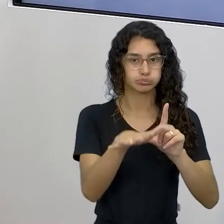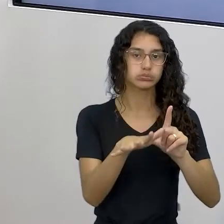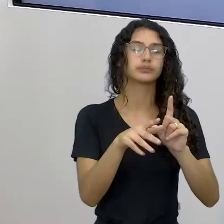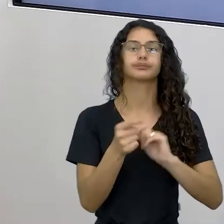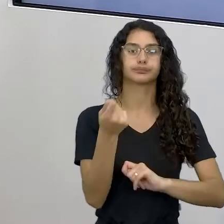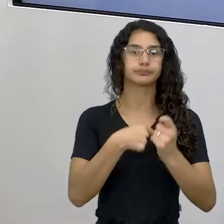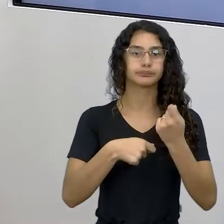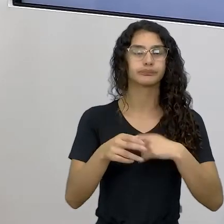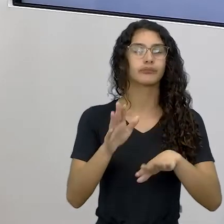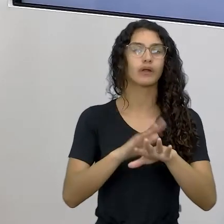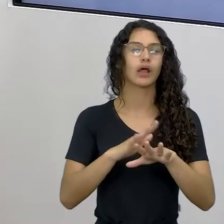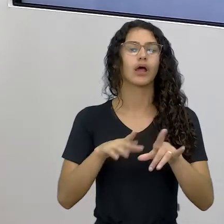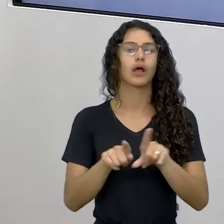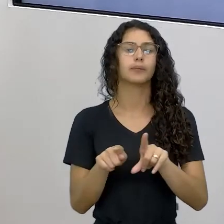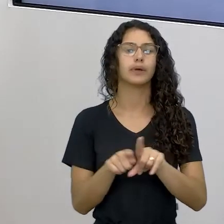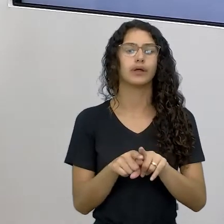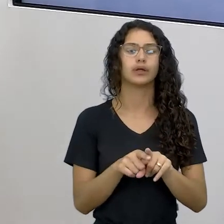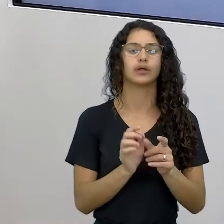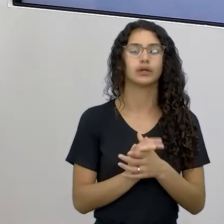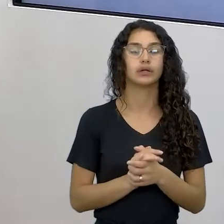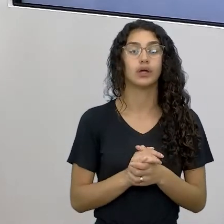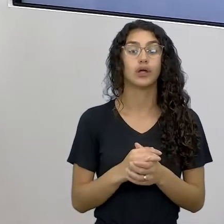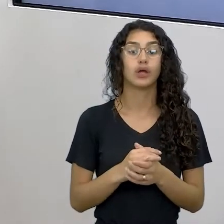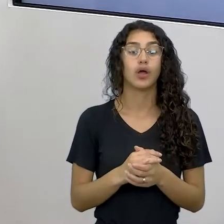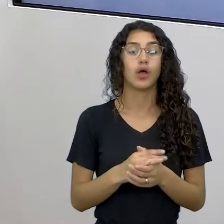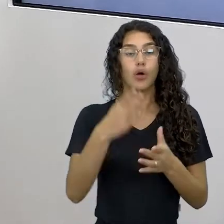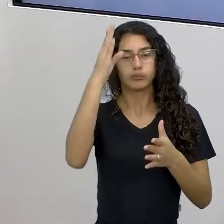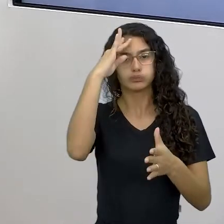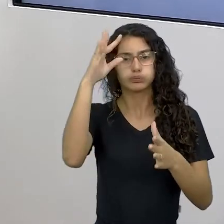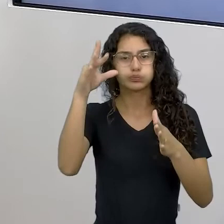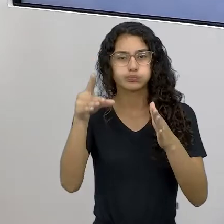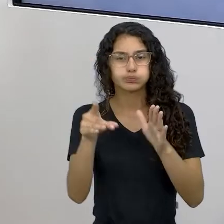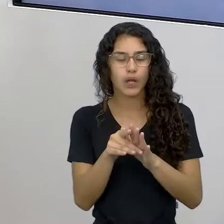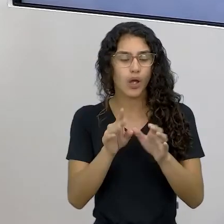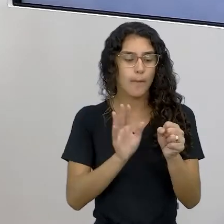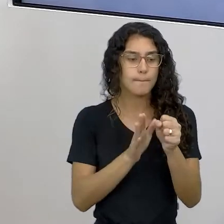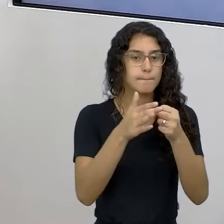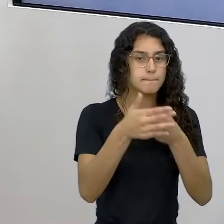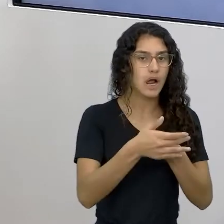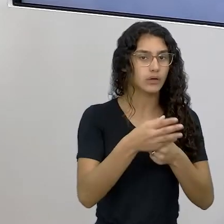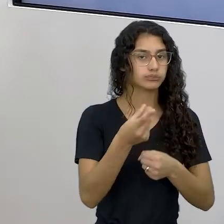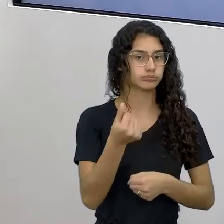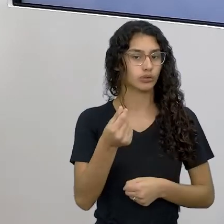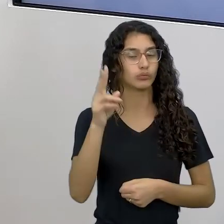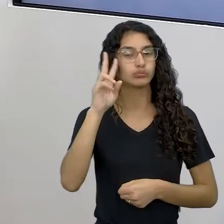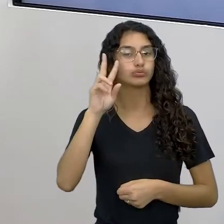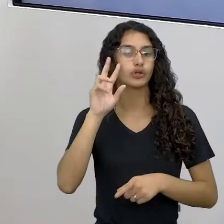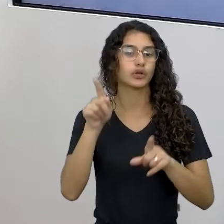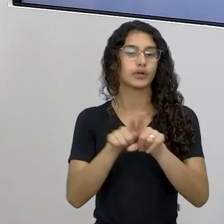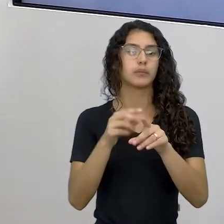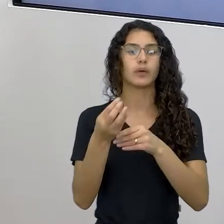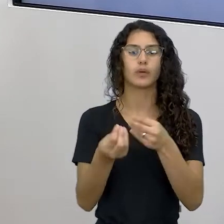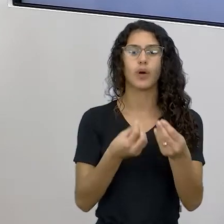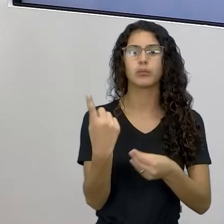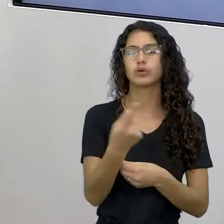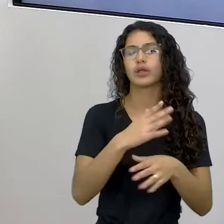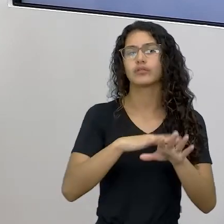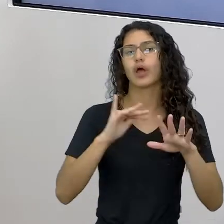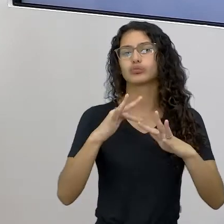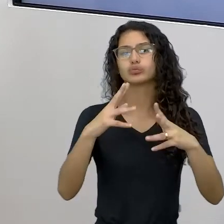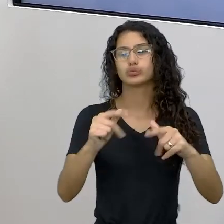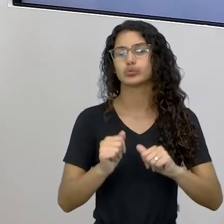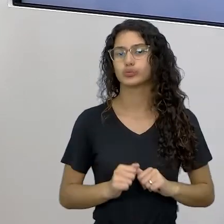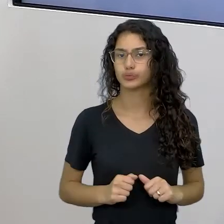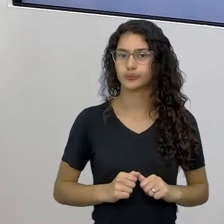e ele fala bastante aí sobre concretizar, sobre guardar dinheiro, sobre sonho. Como que a gente faz tudo